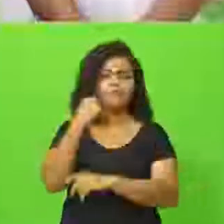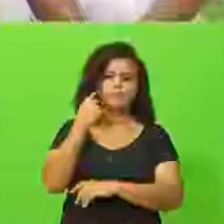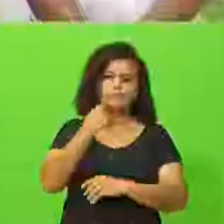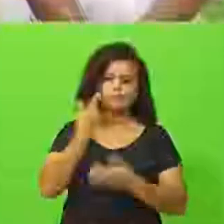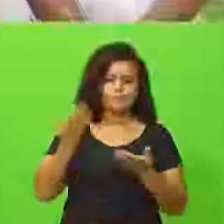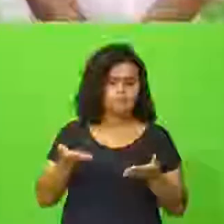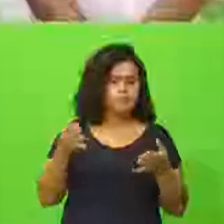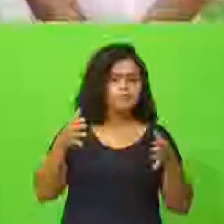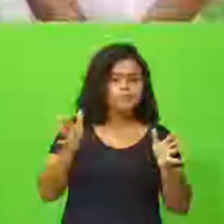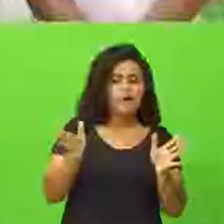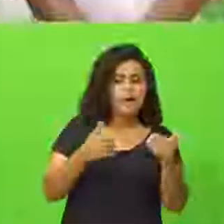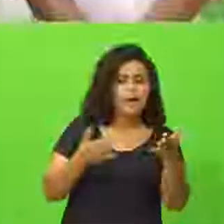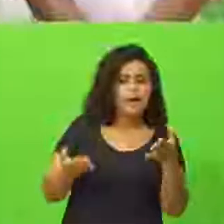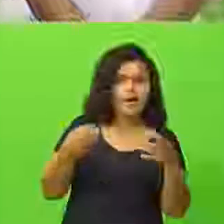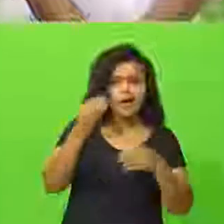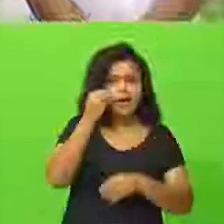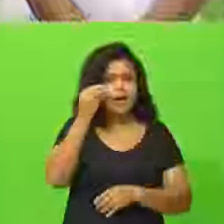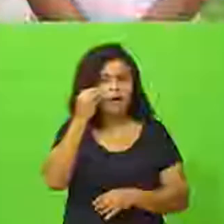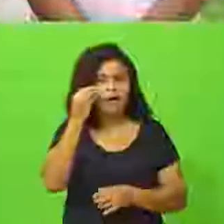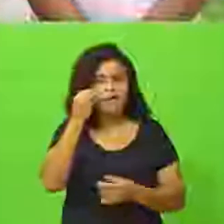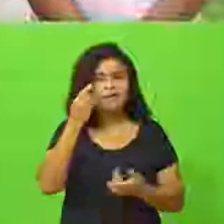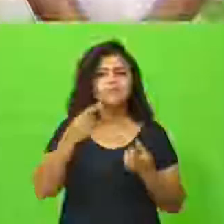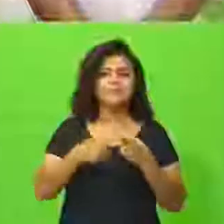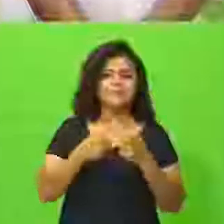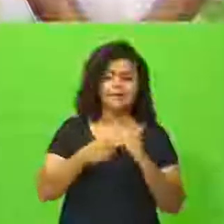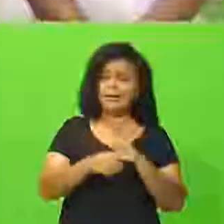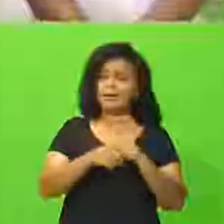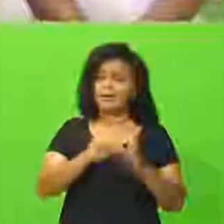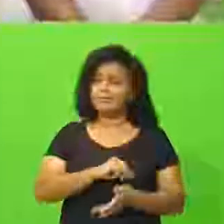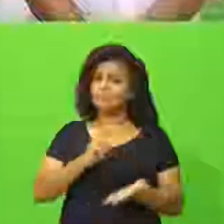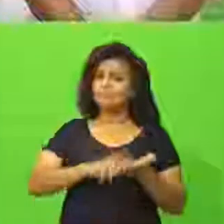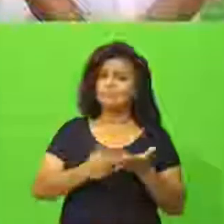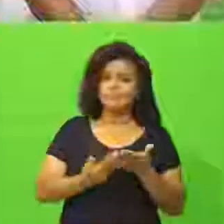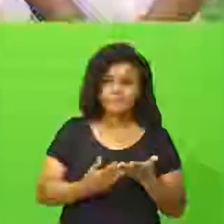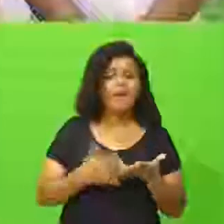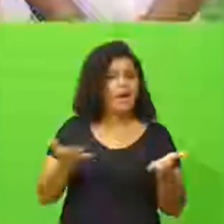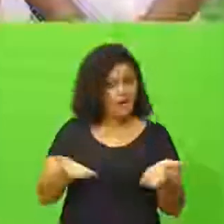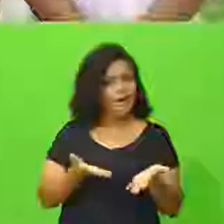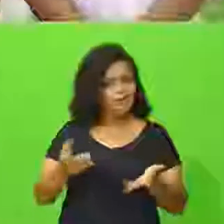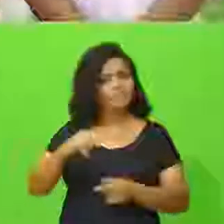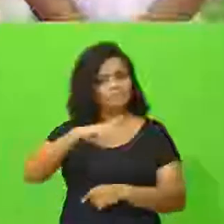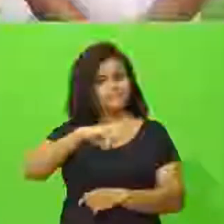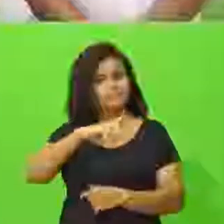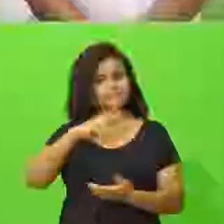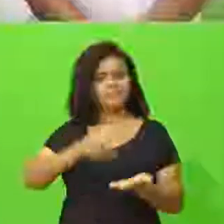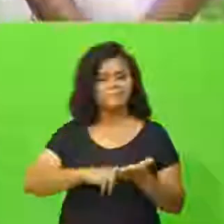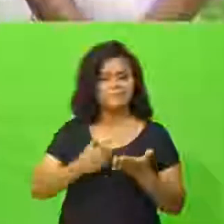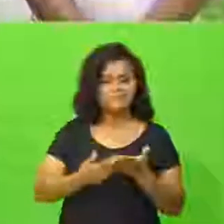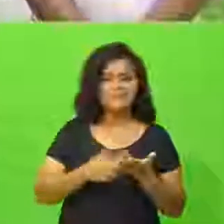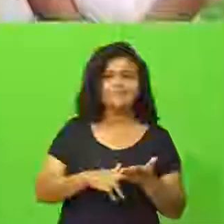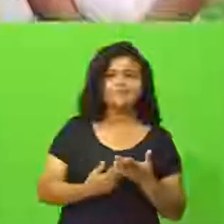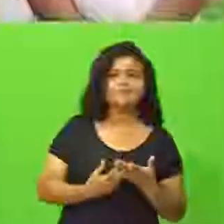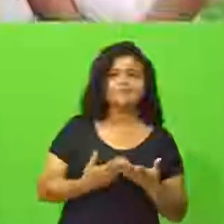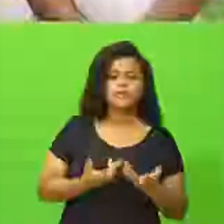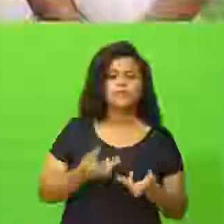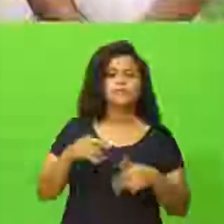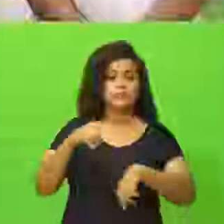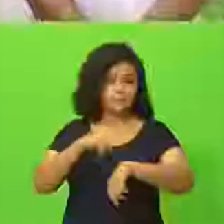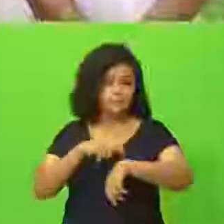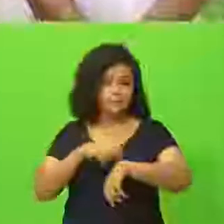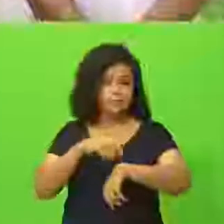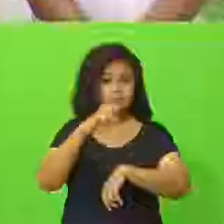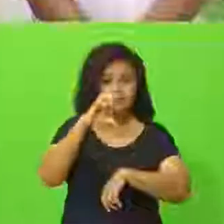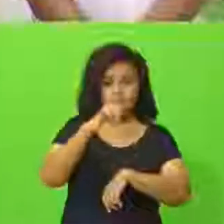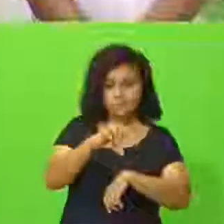né, que antes não podiam estar assistindo porque não tinha essa conexão, e agora nós já temos intérpretes, tá? Venham assistir o aulão, todo sábado